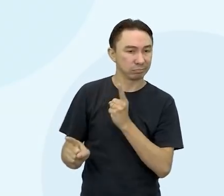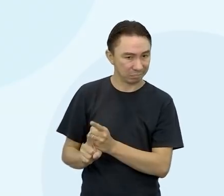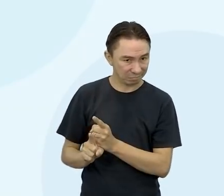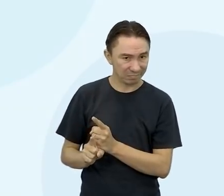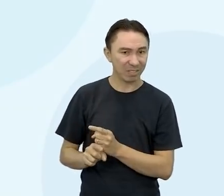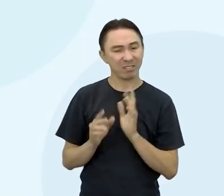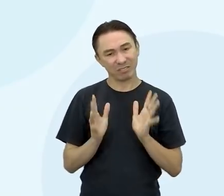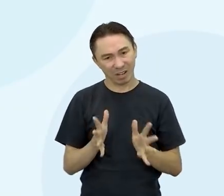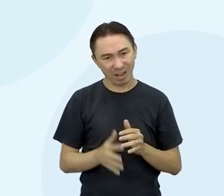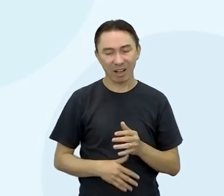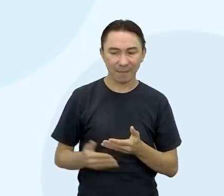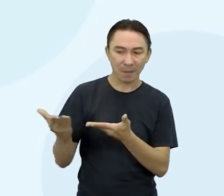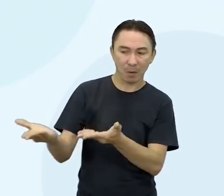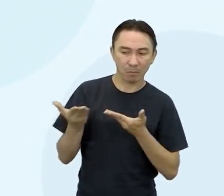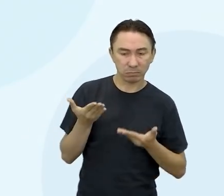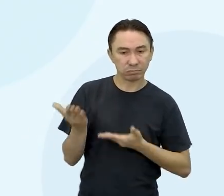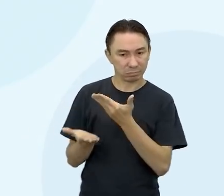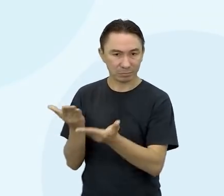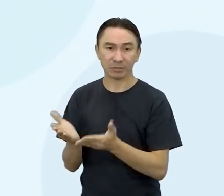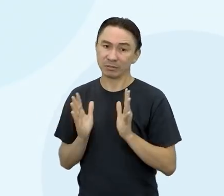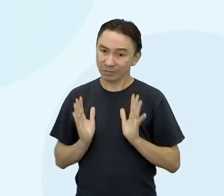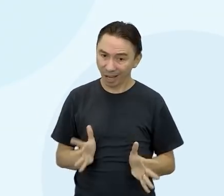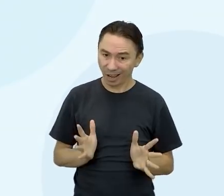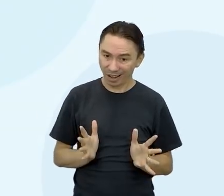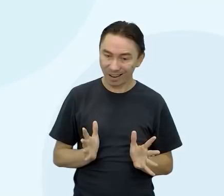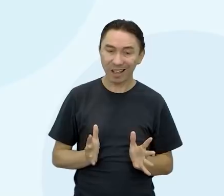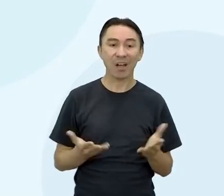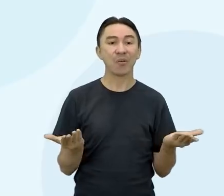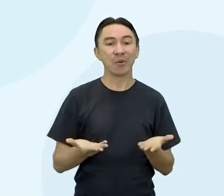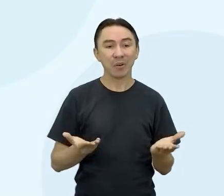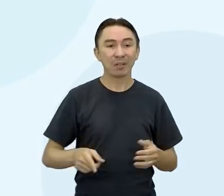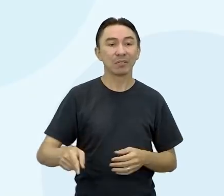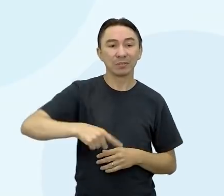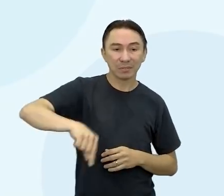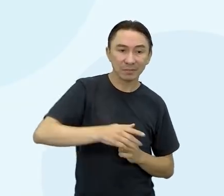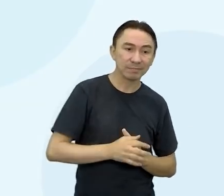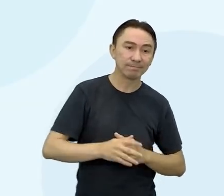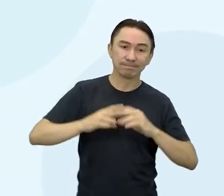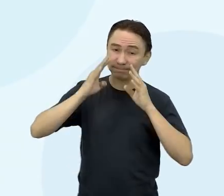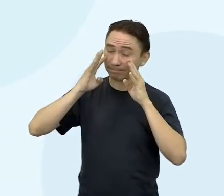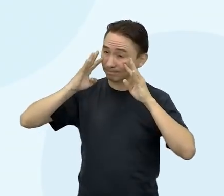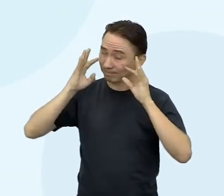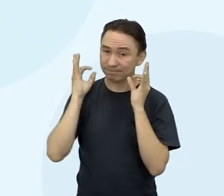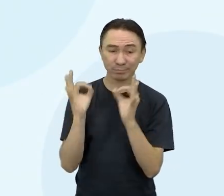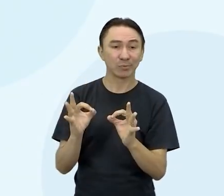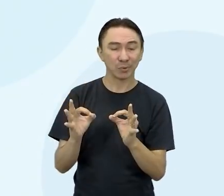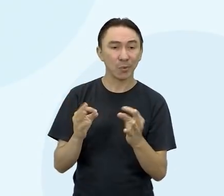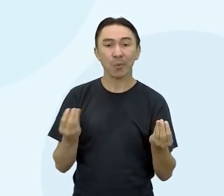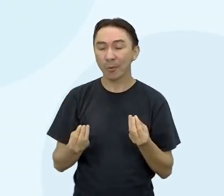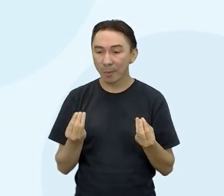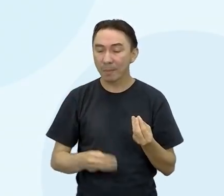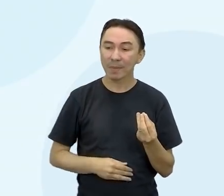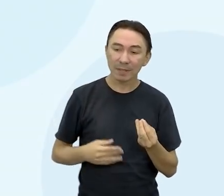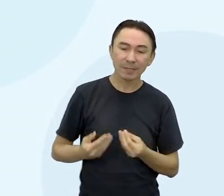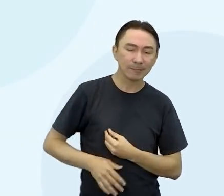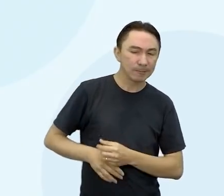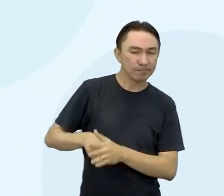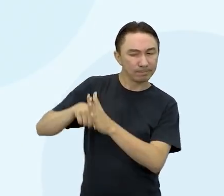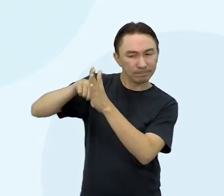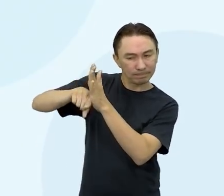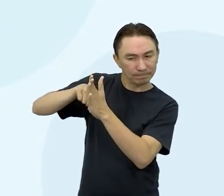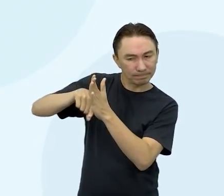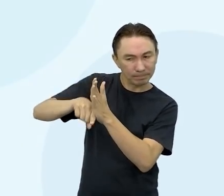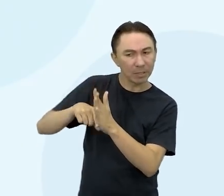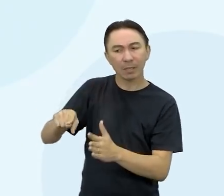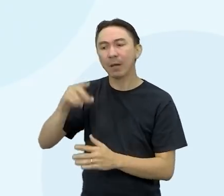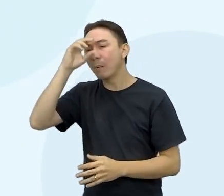na TPC anterior e hoje a gente vai focar um pouquinho aí em como a gente pode realizar esse diagnóstico de aprendizagens. Lembrando que a nossa área a gente não